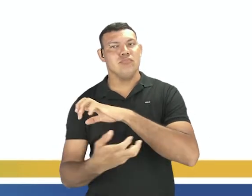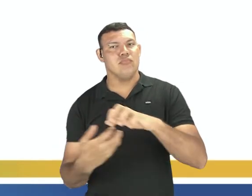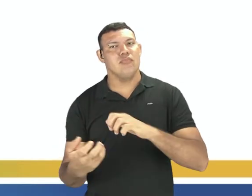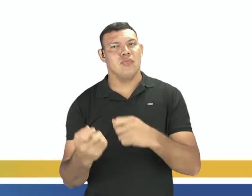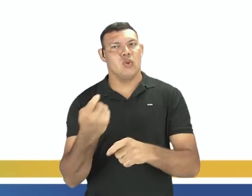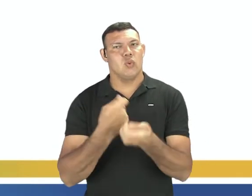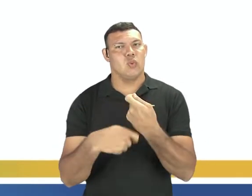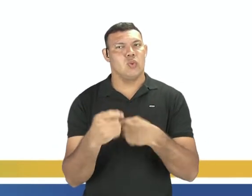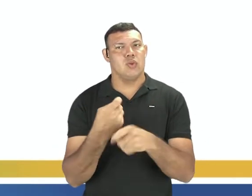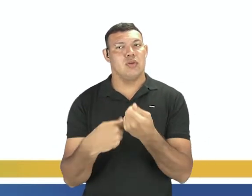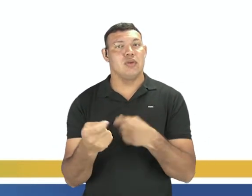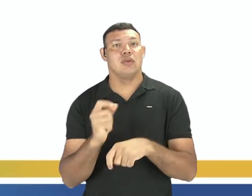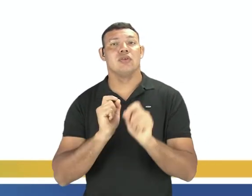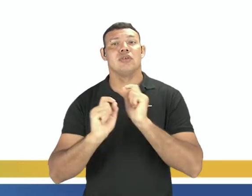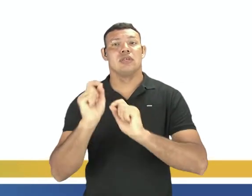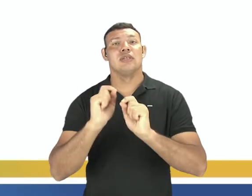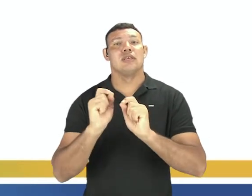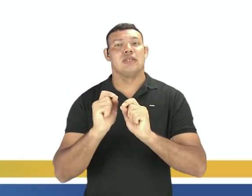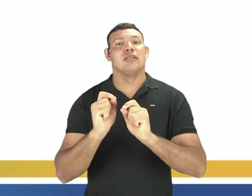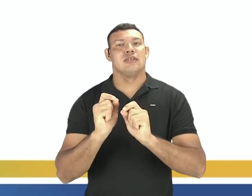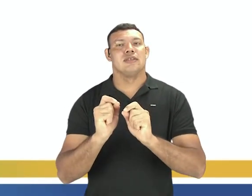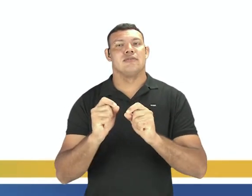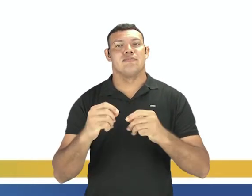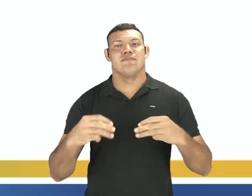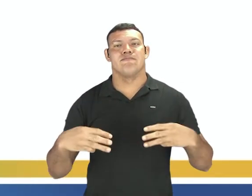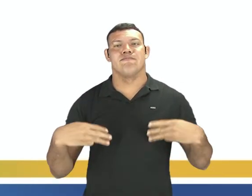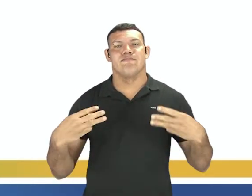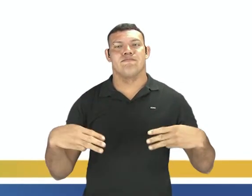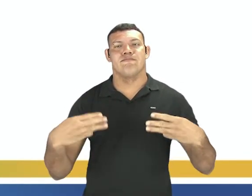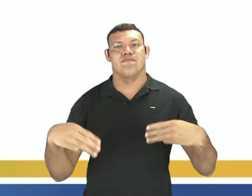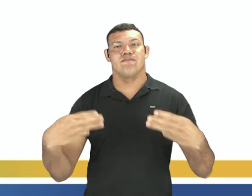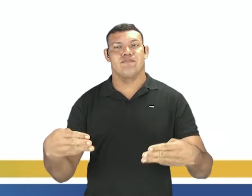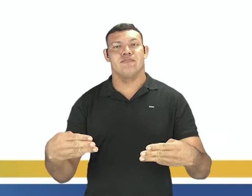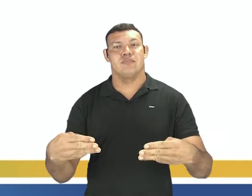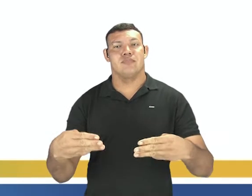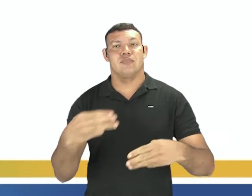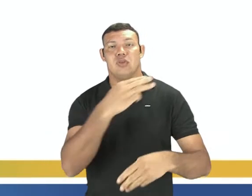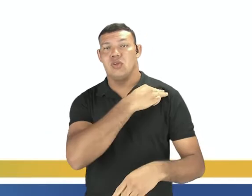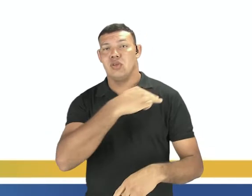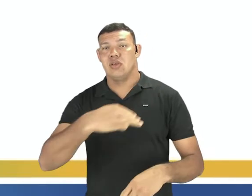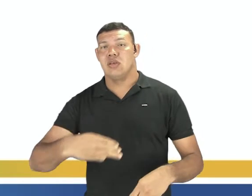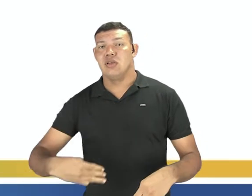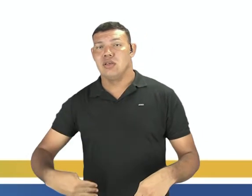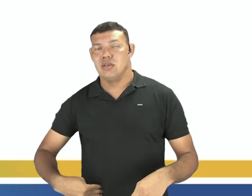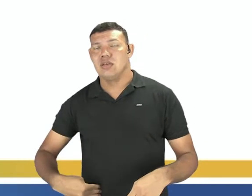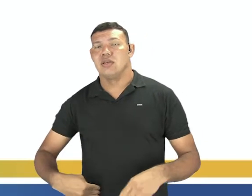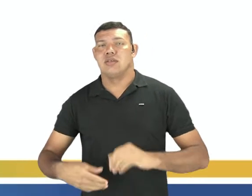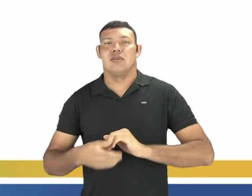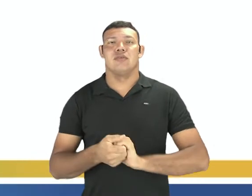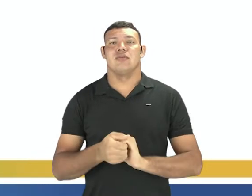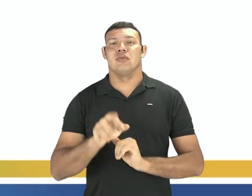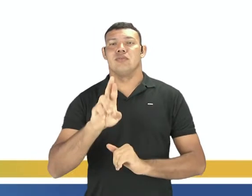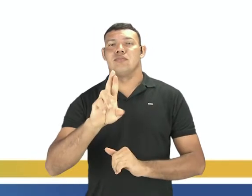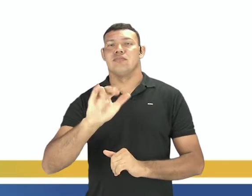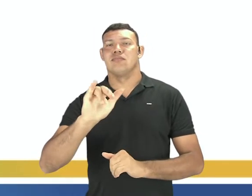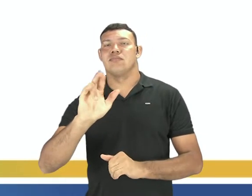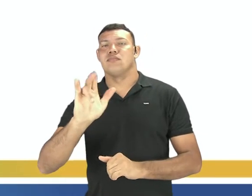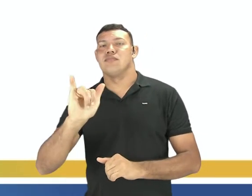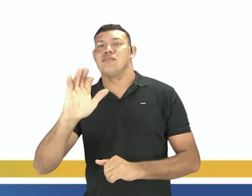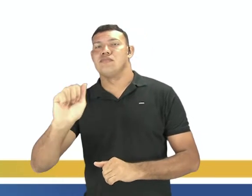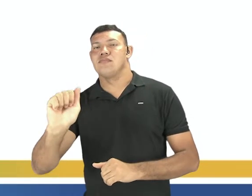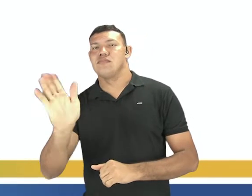E essa reforma ela foi executada pelo ministro da Fazenda, Rui Barbosa, a partir de janeiro de 1890. Só